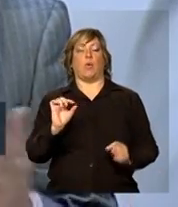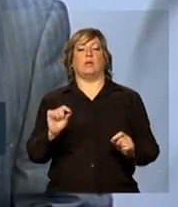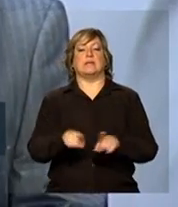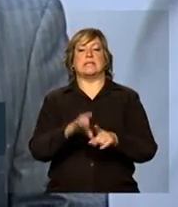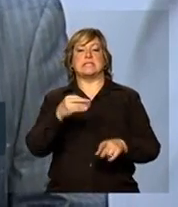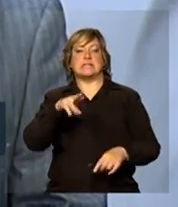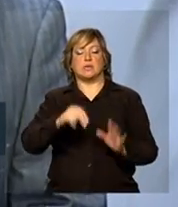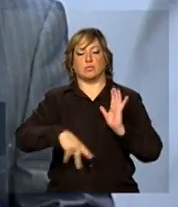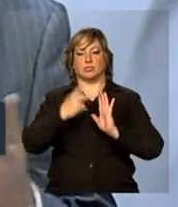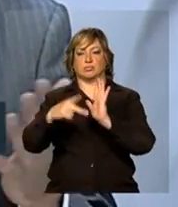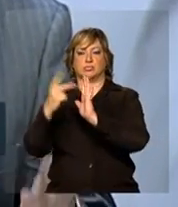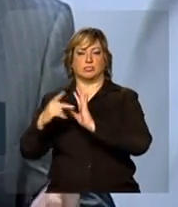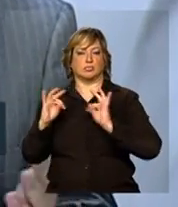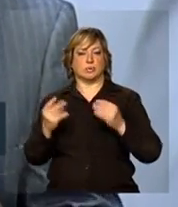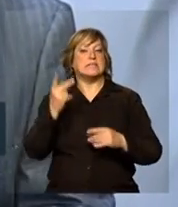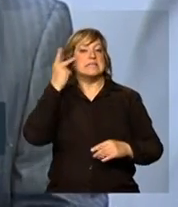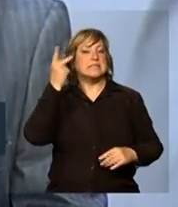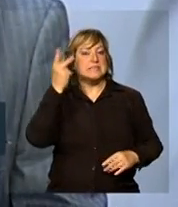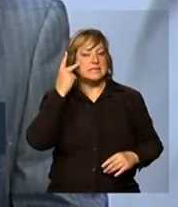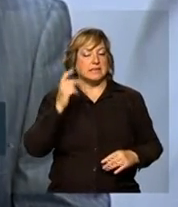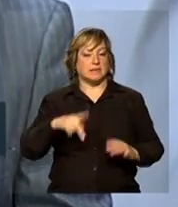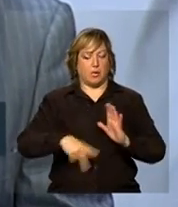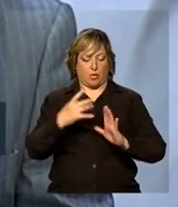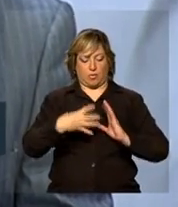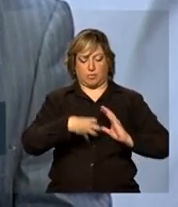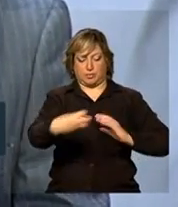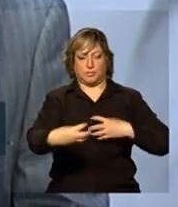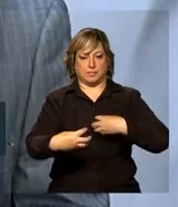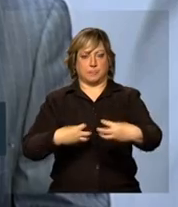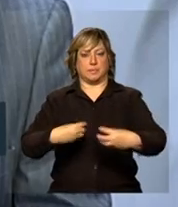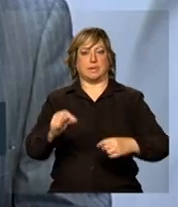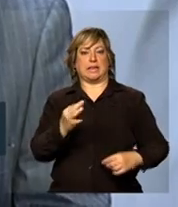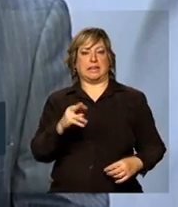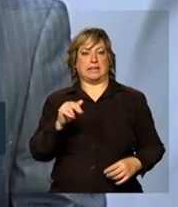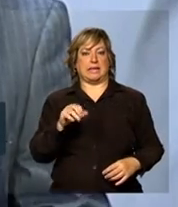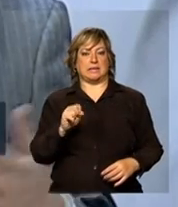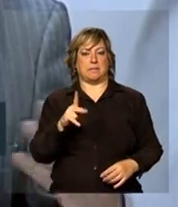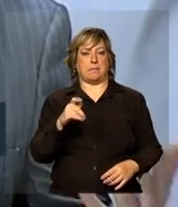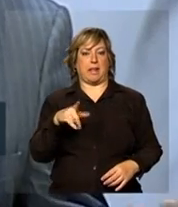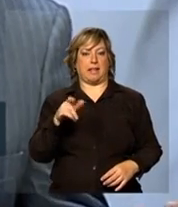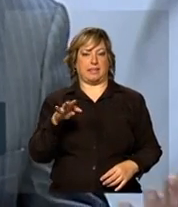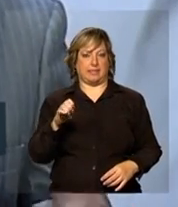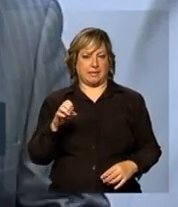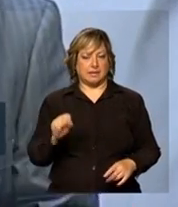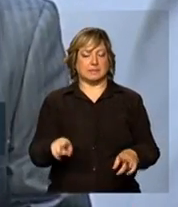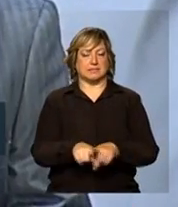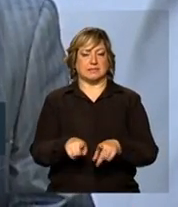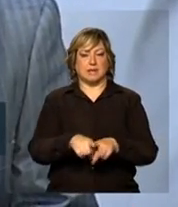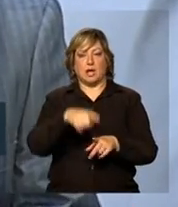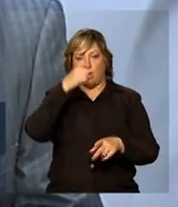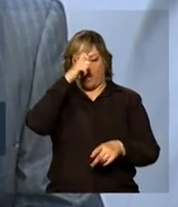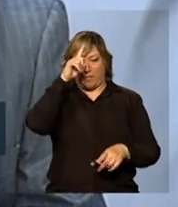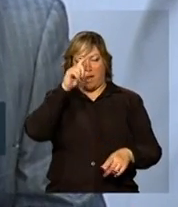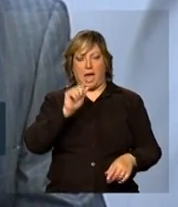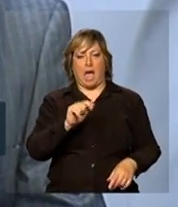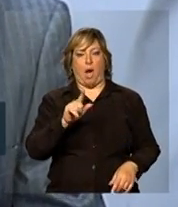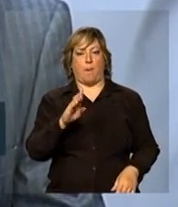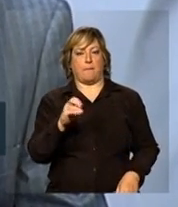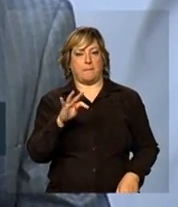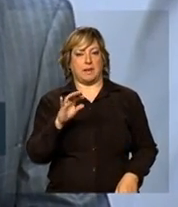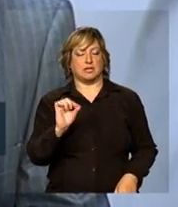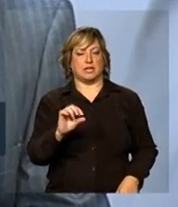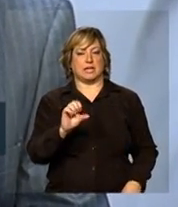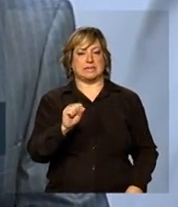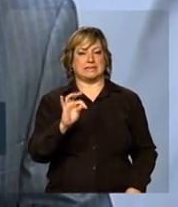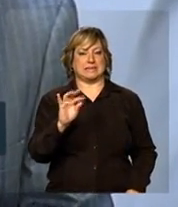de transplantadores do estado de São Paulo, hospitais como o Hospital Albert Einstein, como o Hospital Sírio-Libanês, que ajudaram, apoiaram a